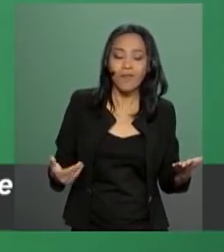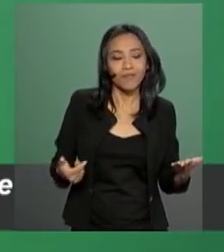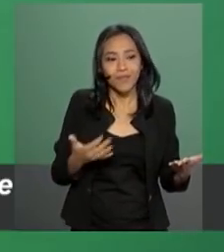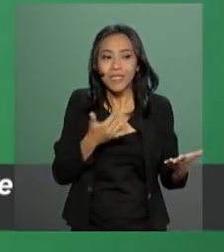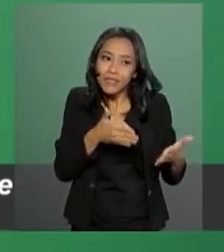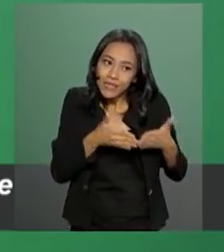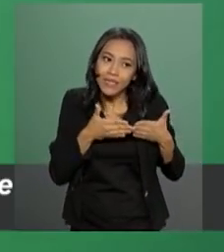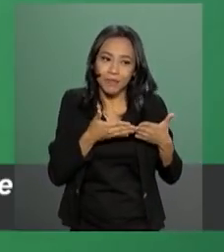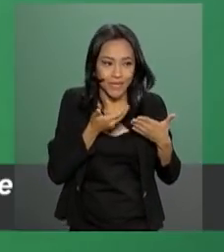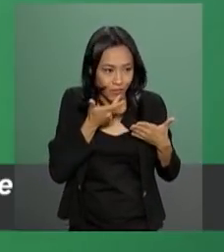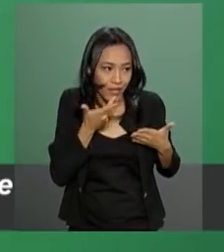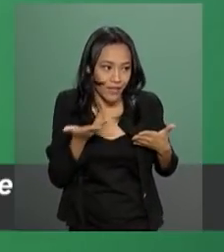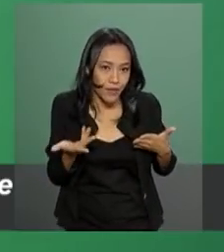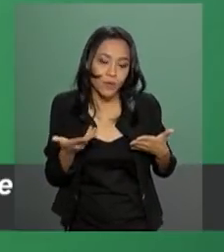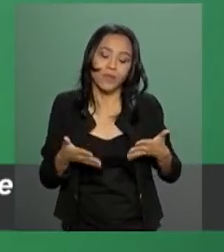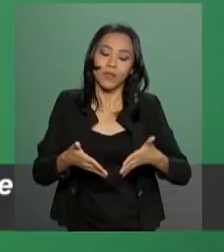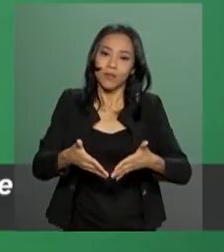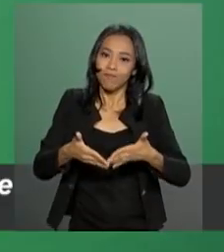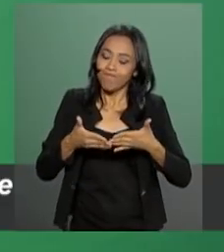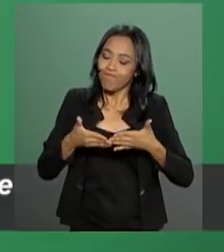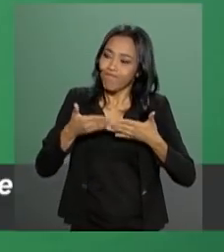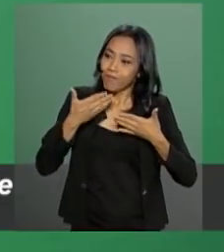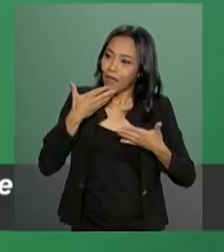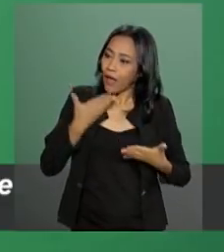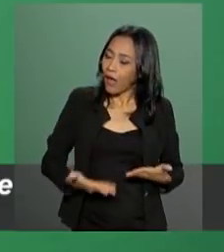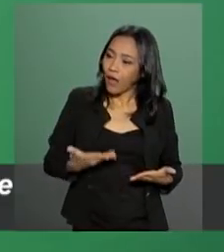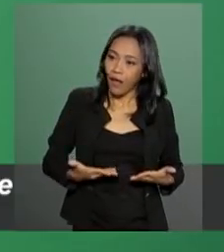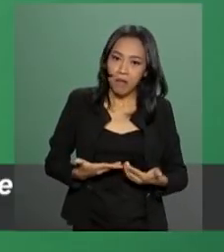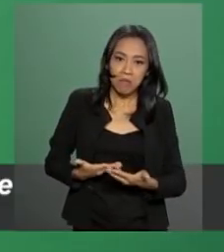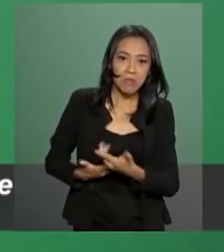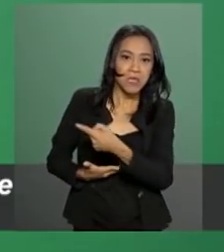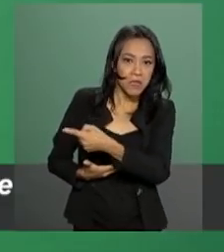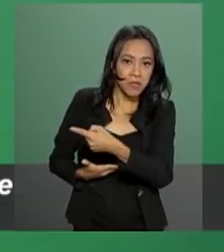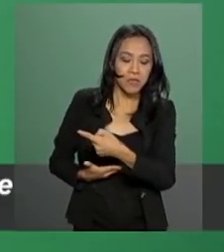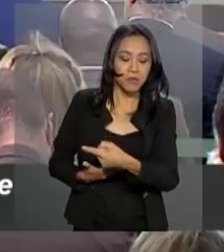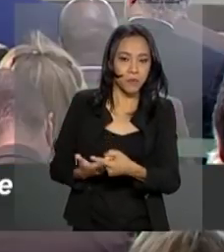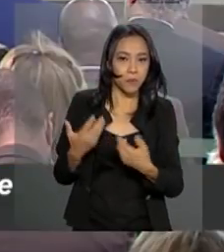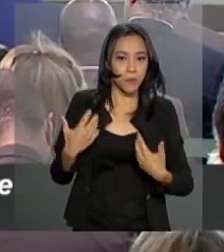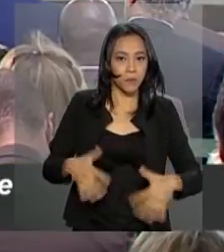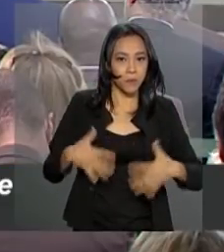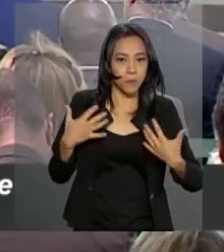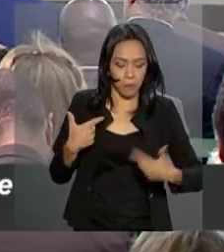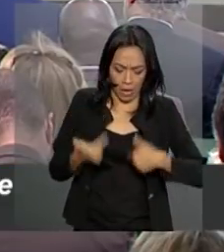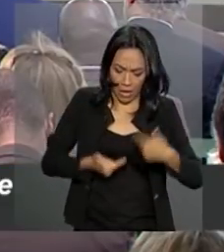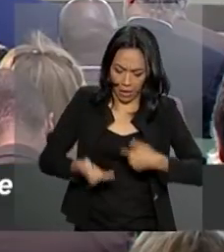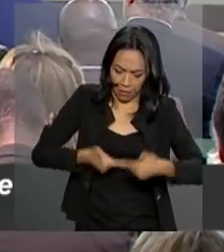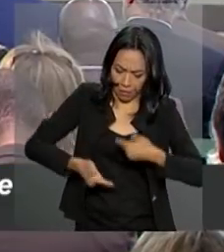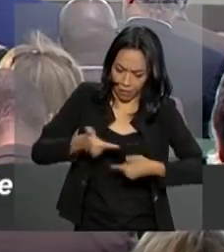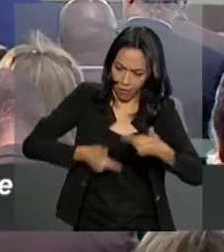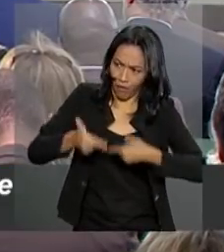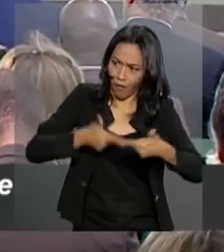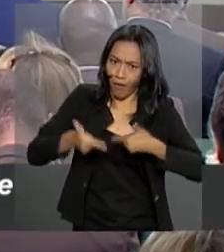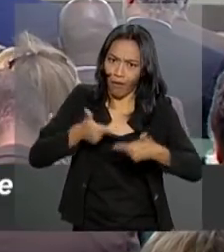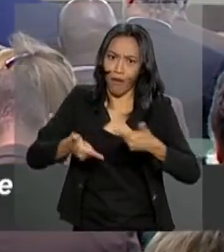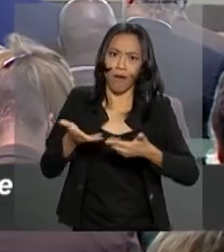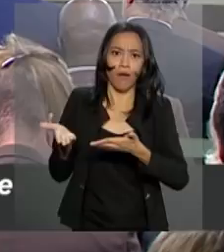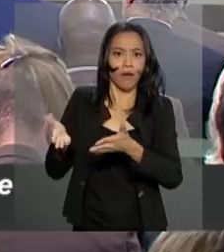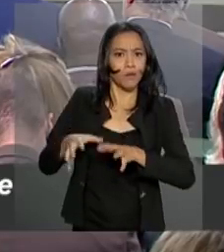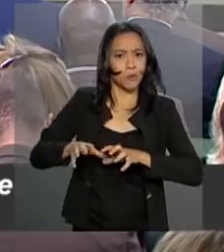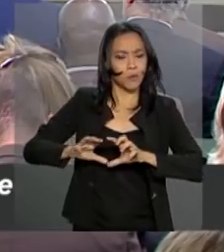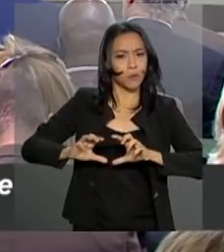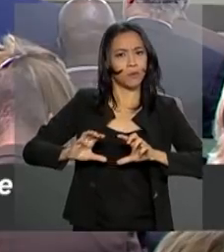dar esse depoimento com entusiasmo com que o bulário novak todos conduzem o ministério da agricultura